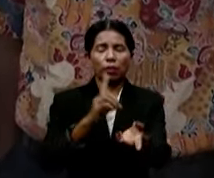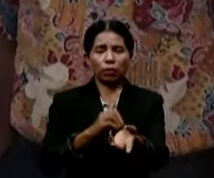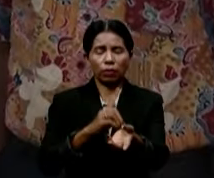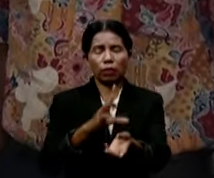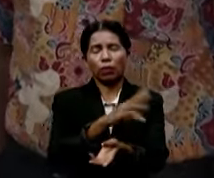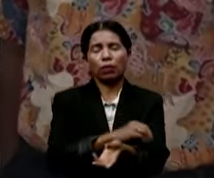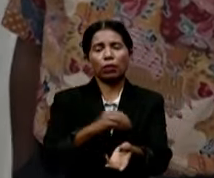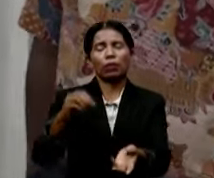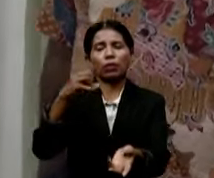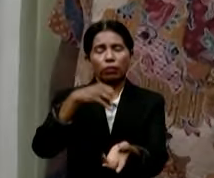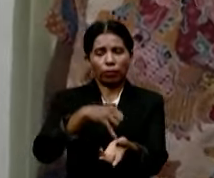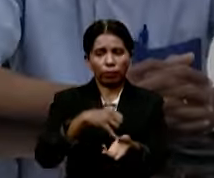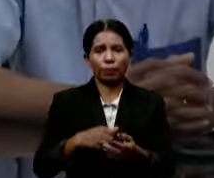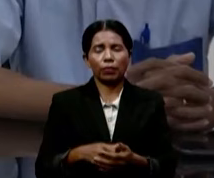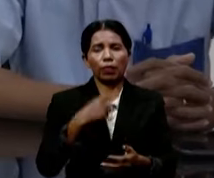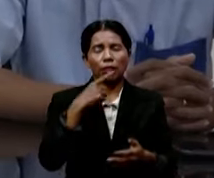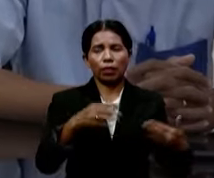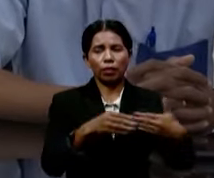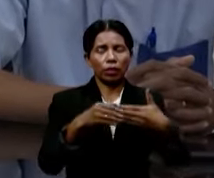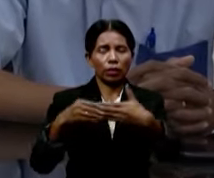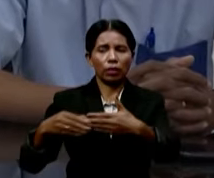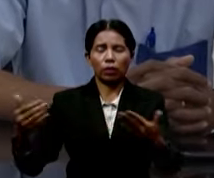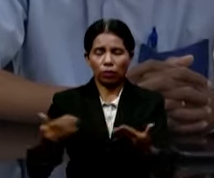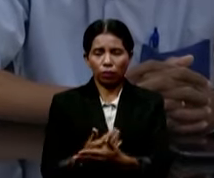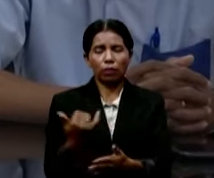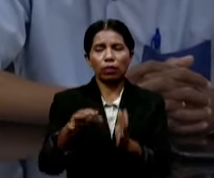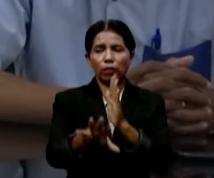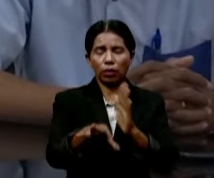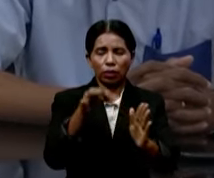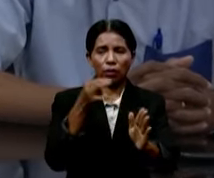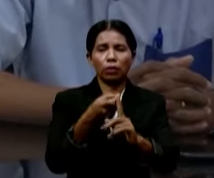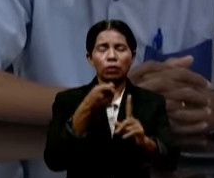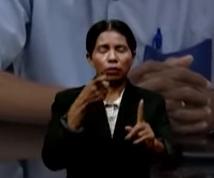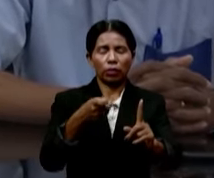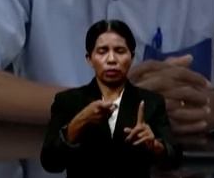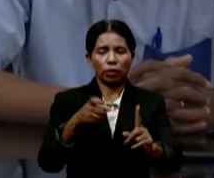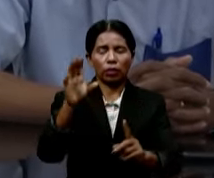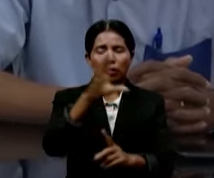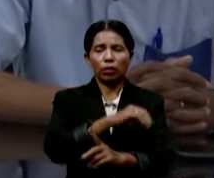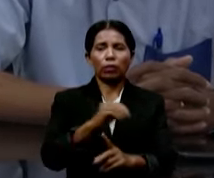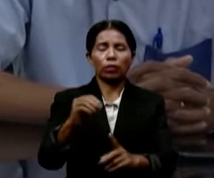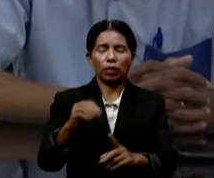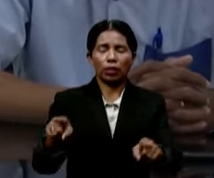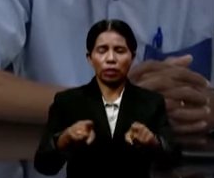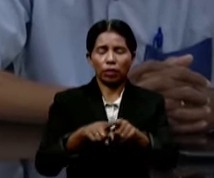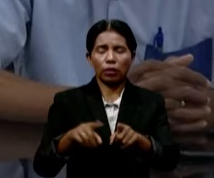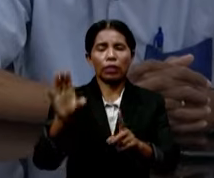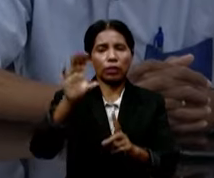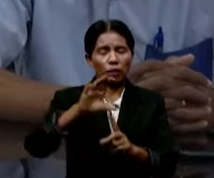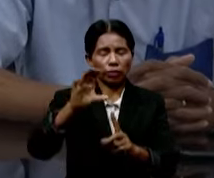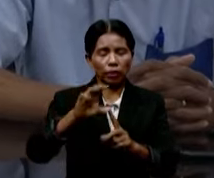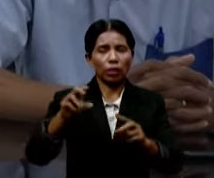enfermeiro. Receita total liderança fom, sira nebe nomeado, hoje ocupa cargo e laboratório de